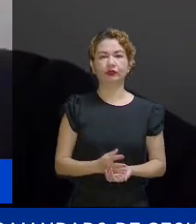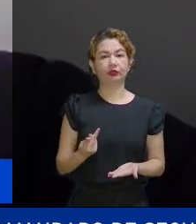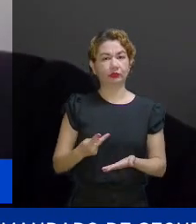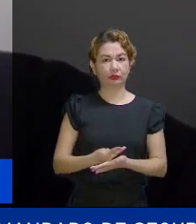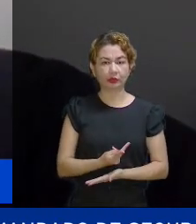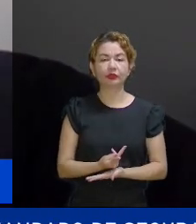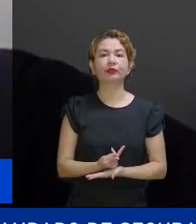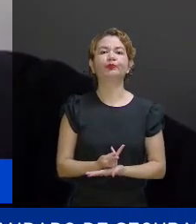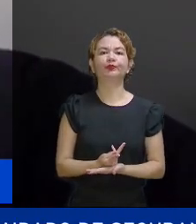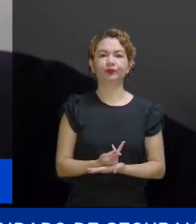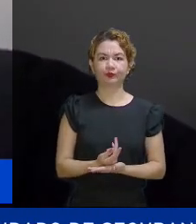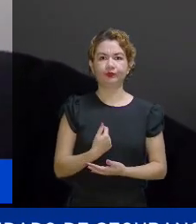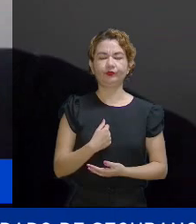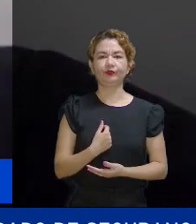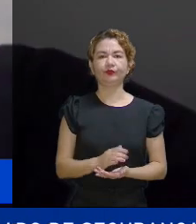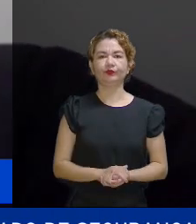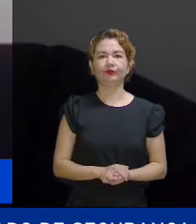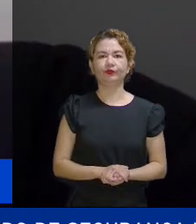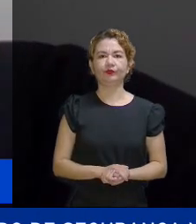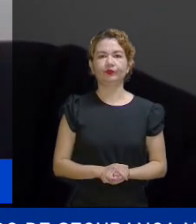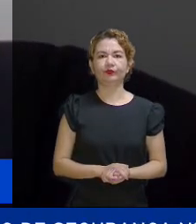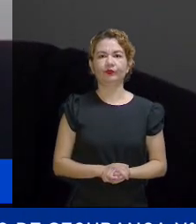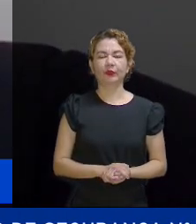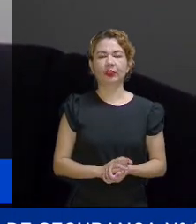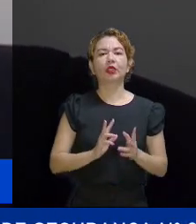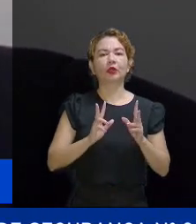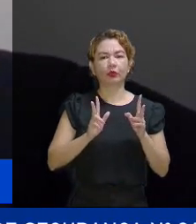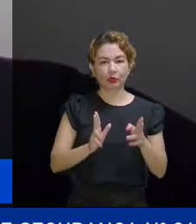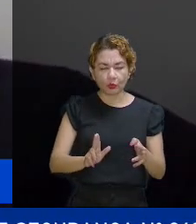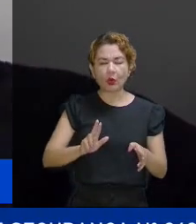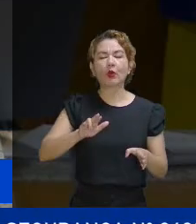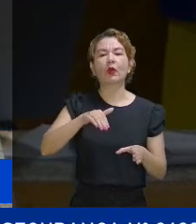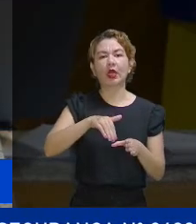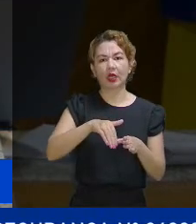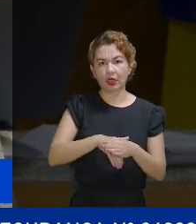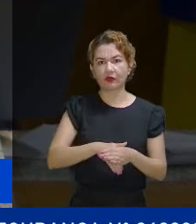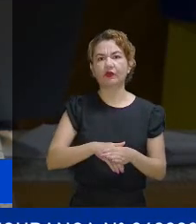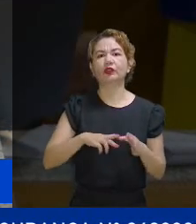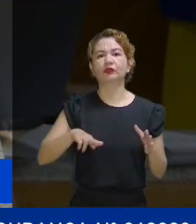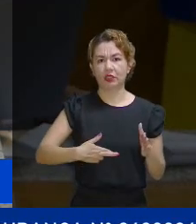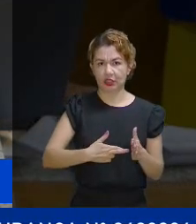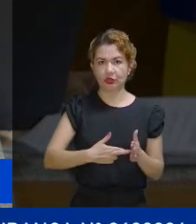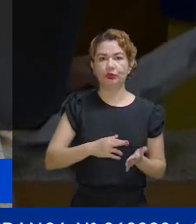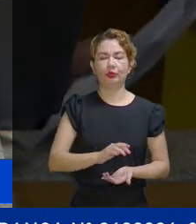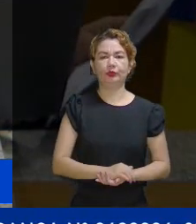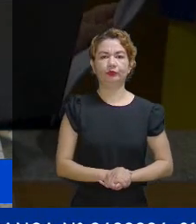situação, senhor presidente, eu vou acompanhar assim, integralmente o relator no seu voto.